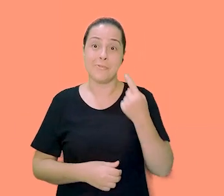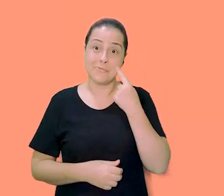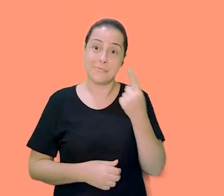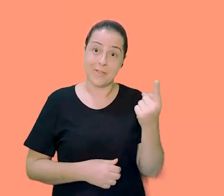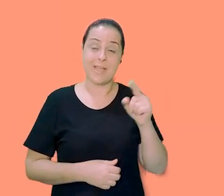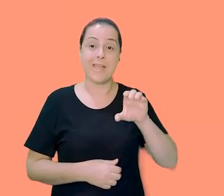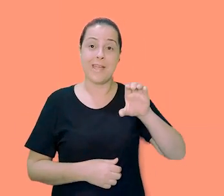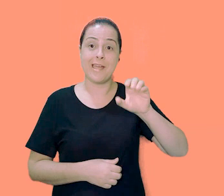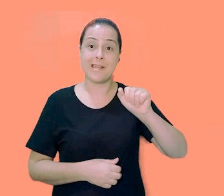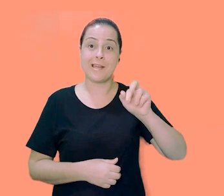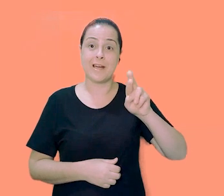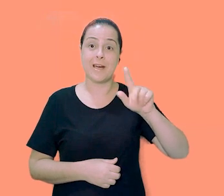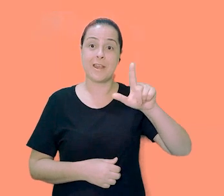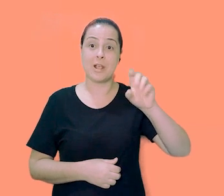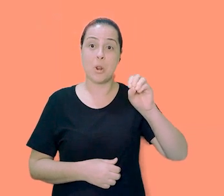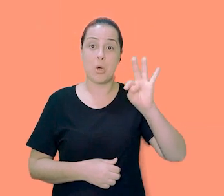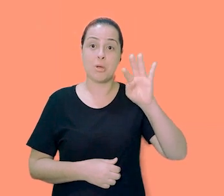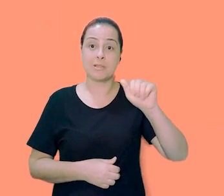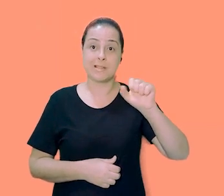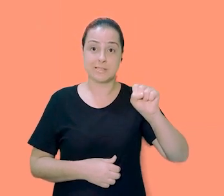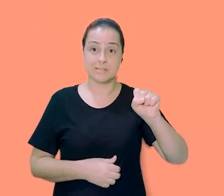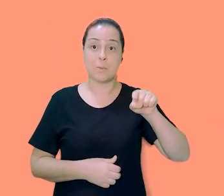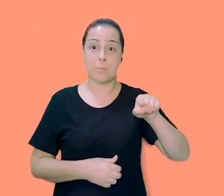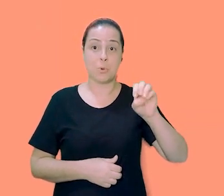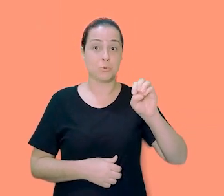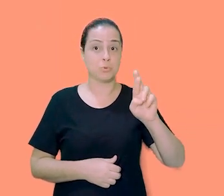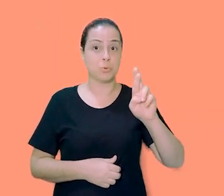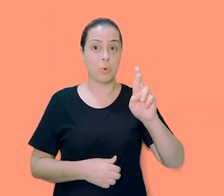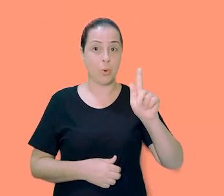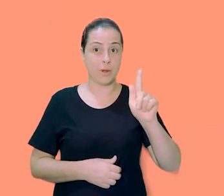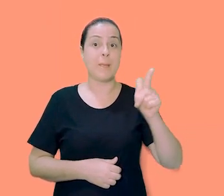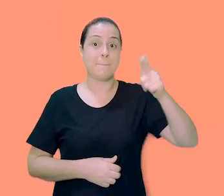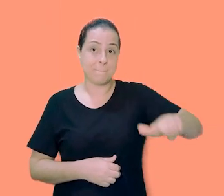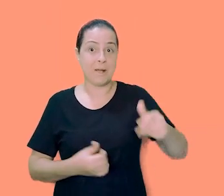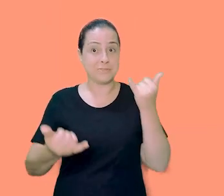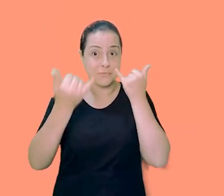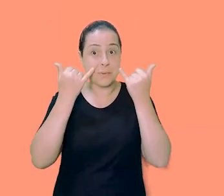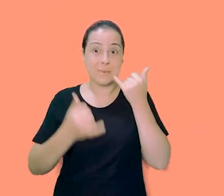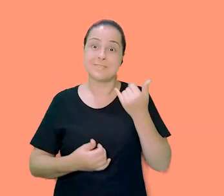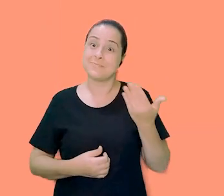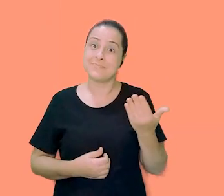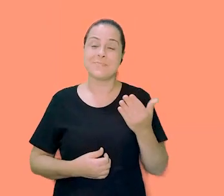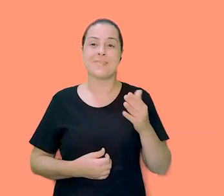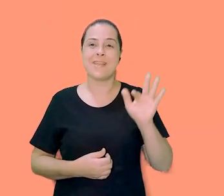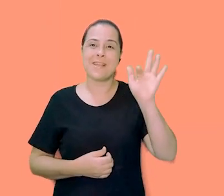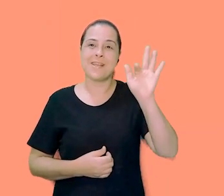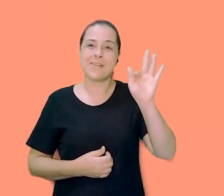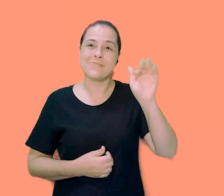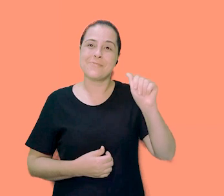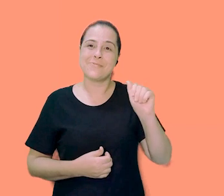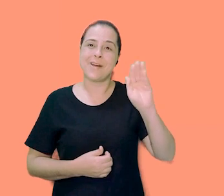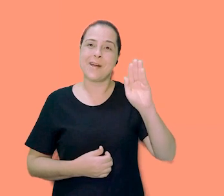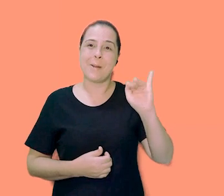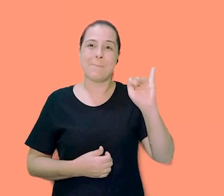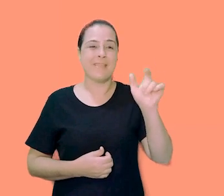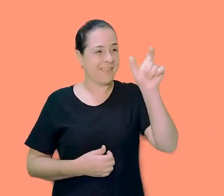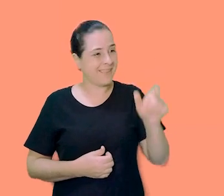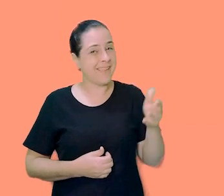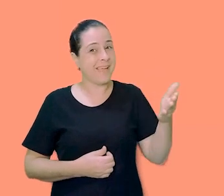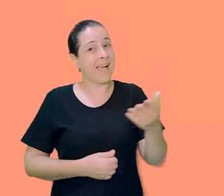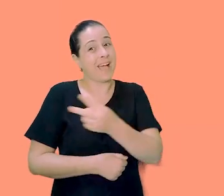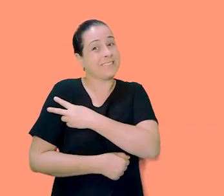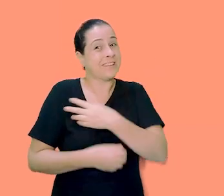vai lá no carlotas.org para saber mais. E aqui com a gente, além da nossa convidada, temos a Fabiana Gutierrez, minha